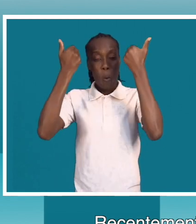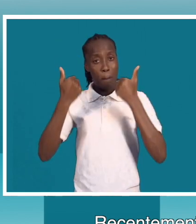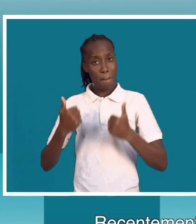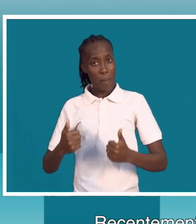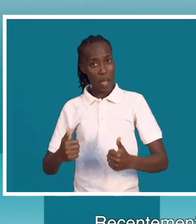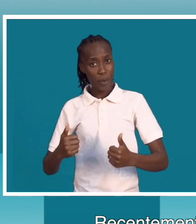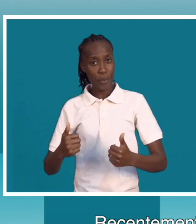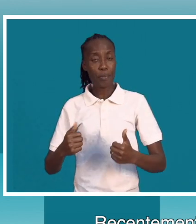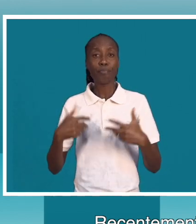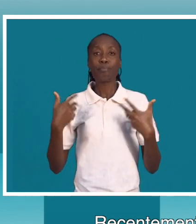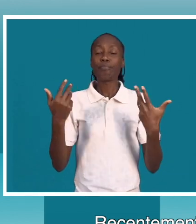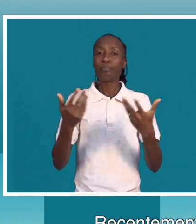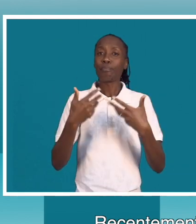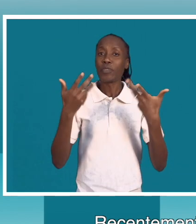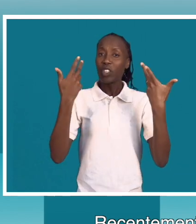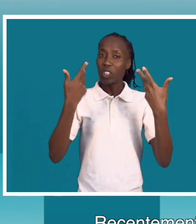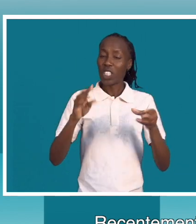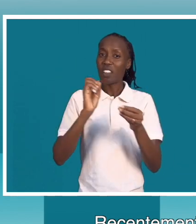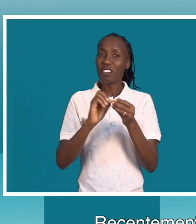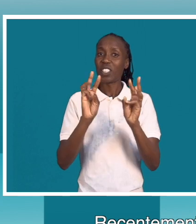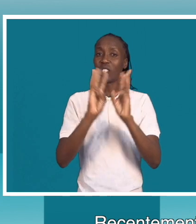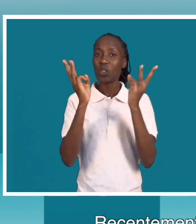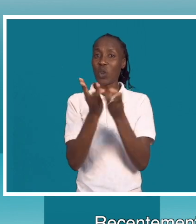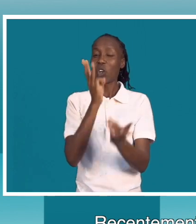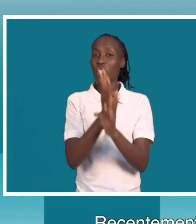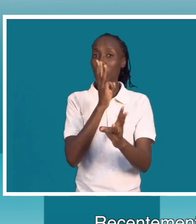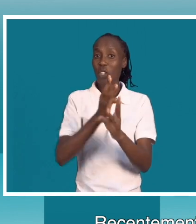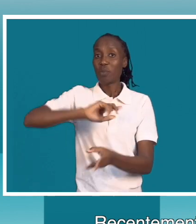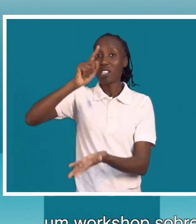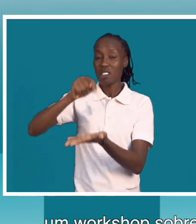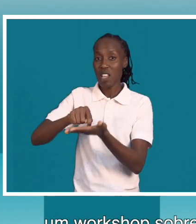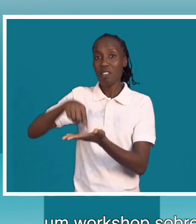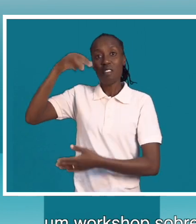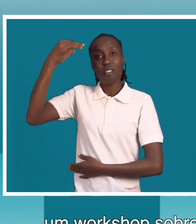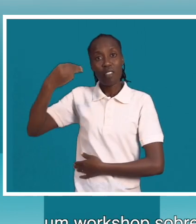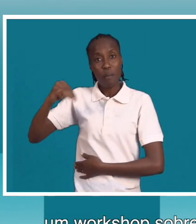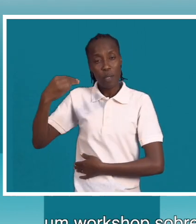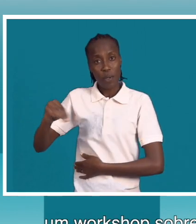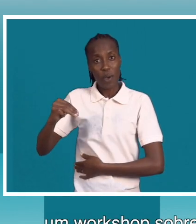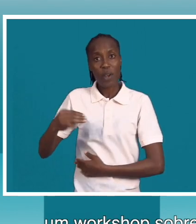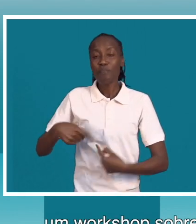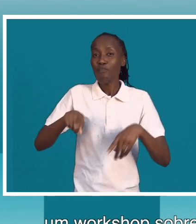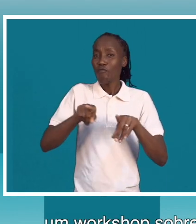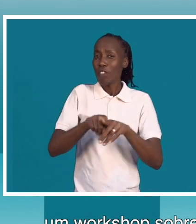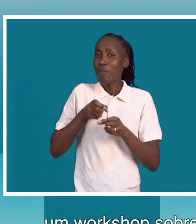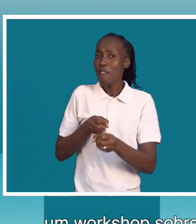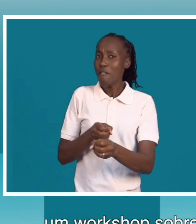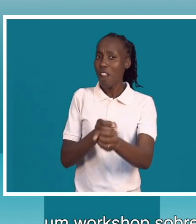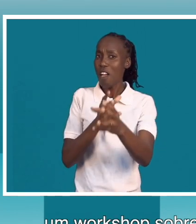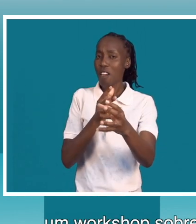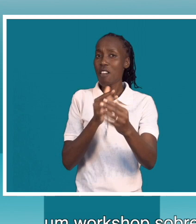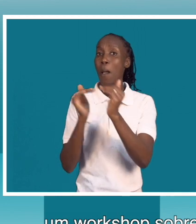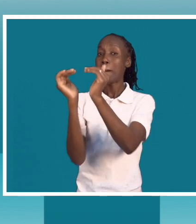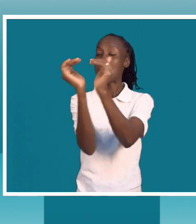fez um workshop na cidade da Matola, que falava exatamente da